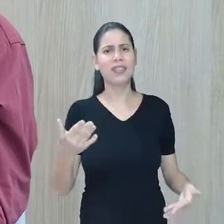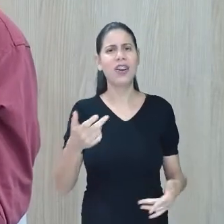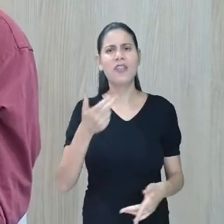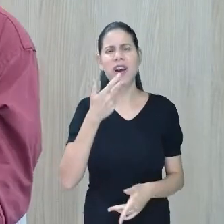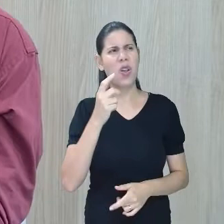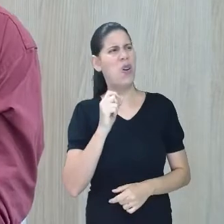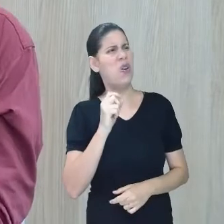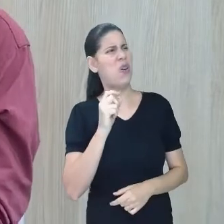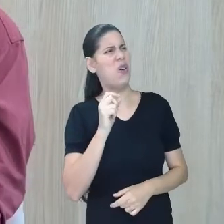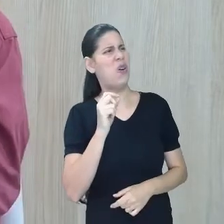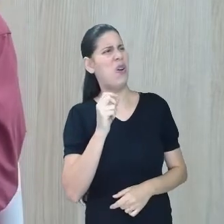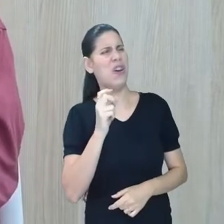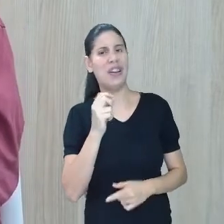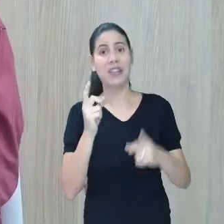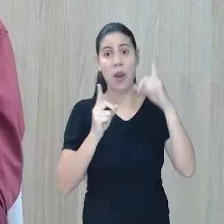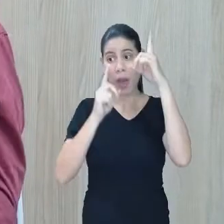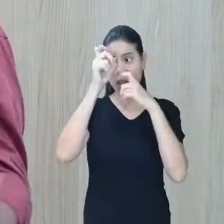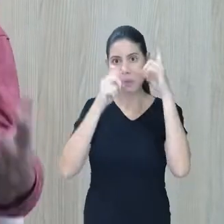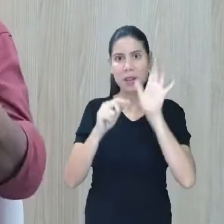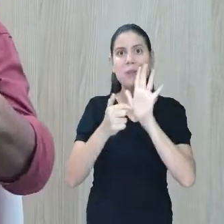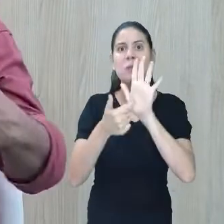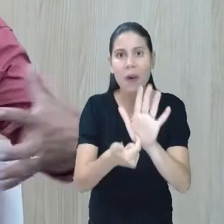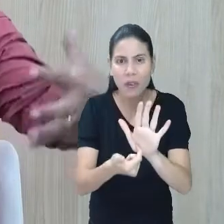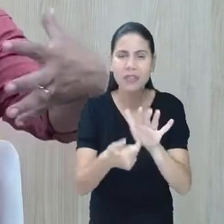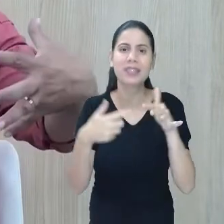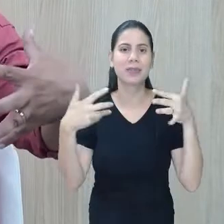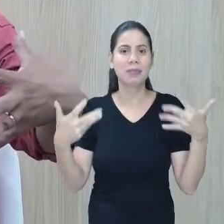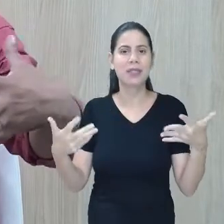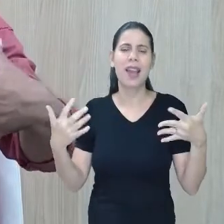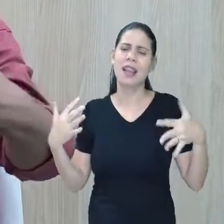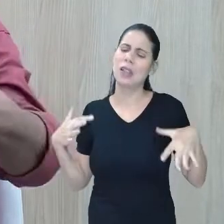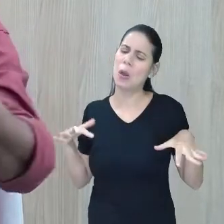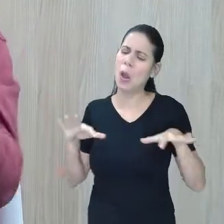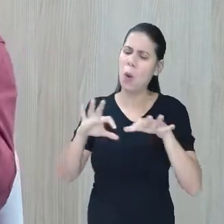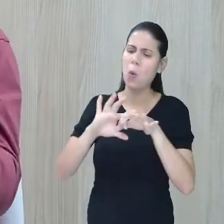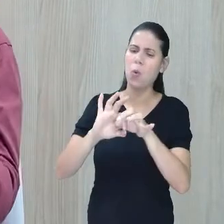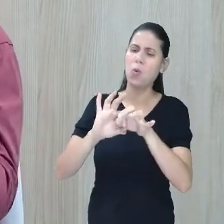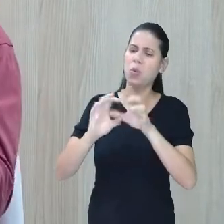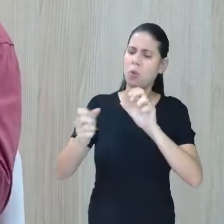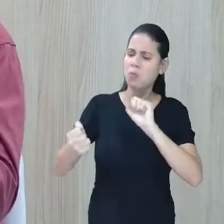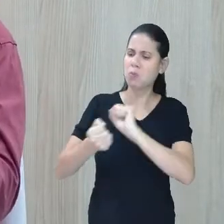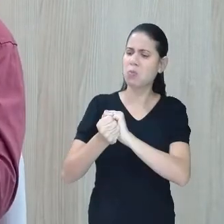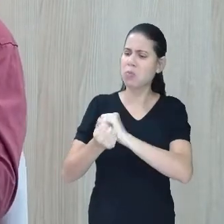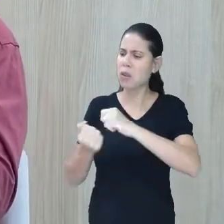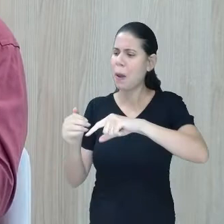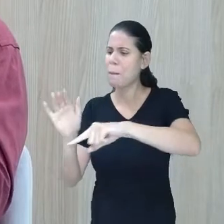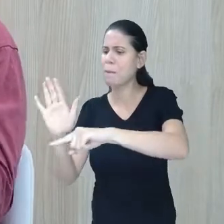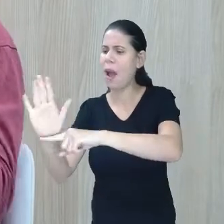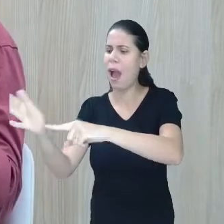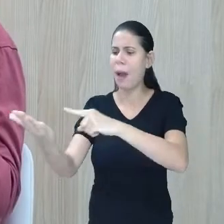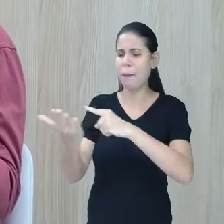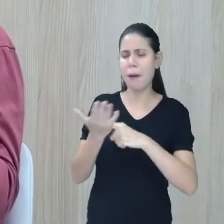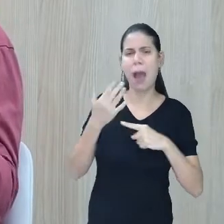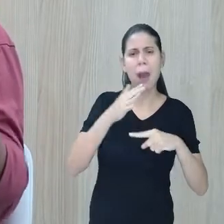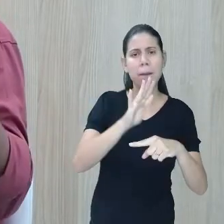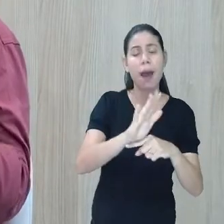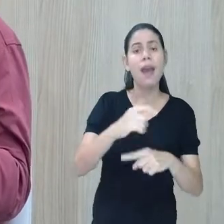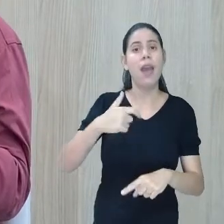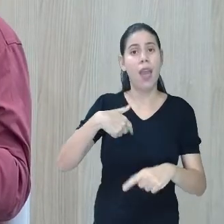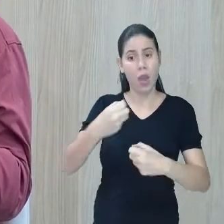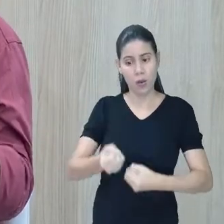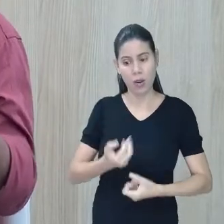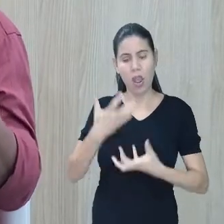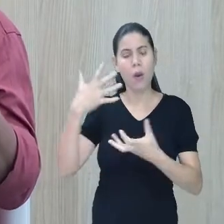quê? Então, a gente tem muito isso. A união do grupo, ajudar. Eu até fiz uma música, compus uma música, para fazer